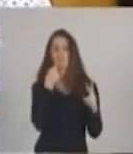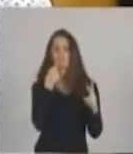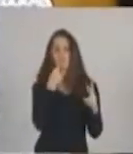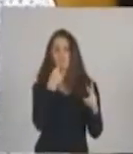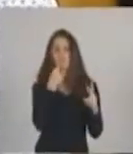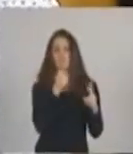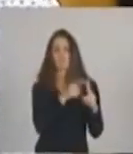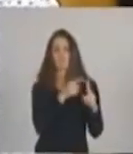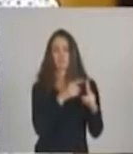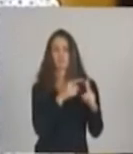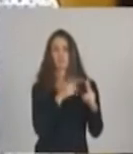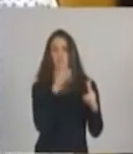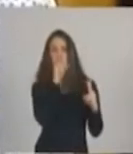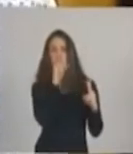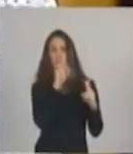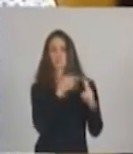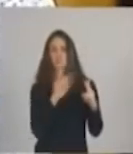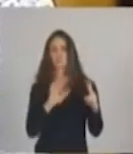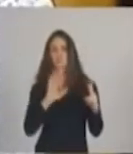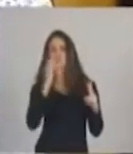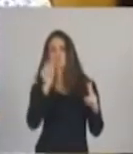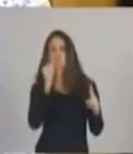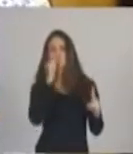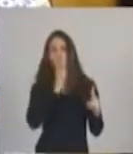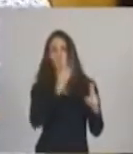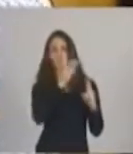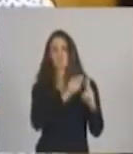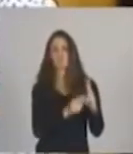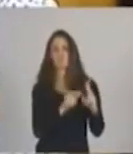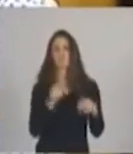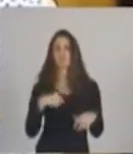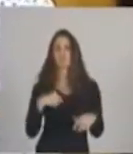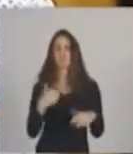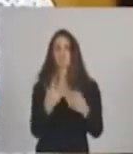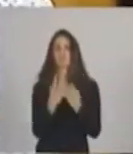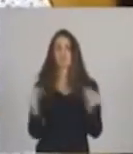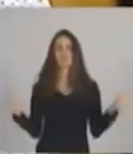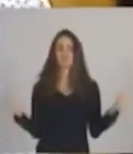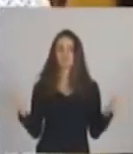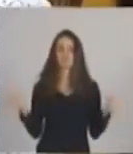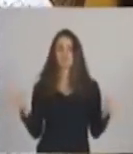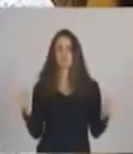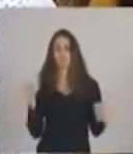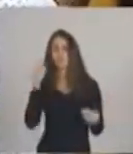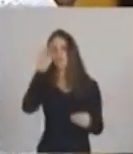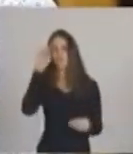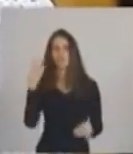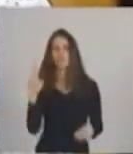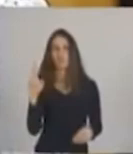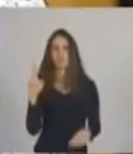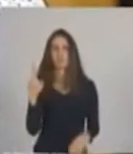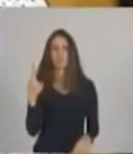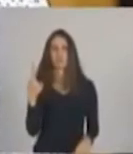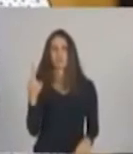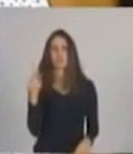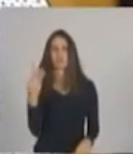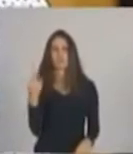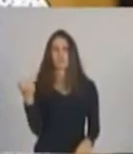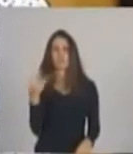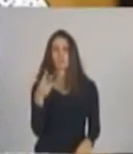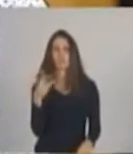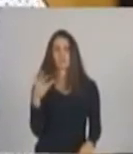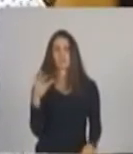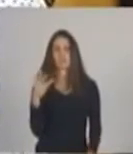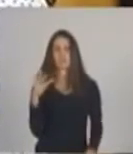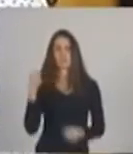nós tivemos outra morte de mulher, uma mulher que estava desaparecida desde o dia último, do último dia 13,